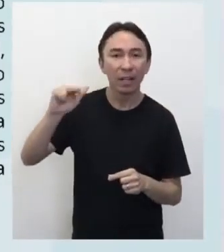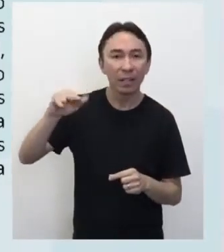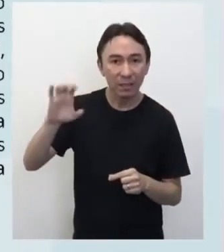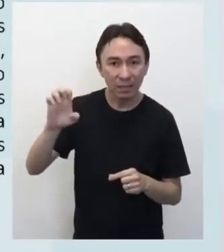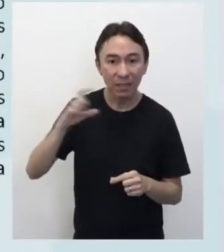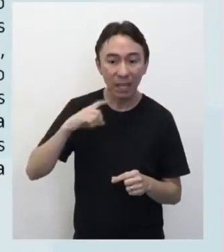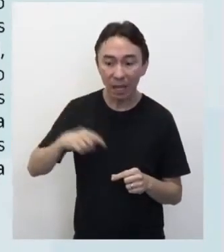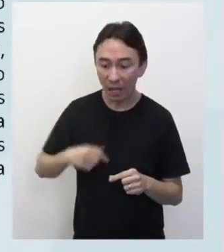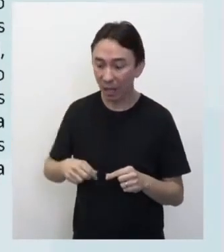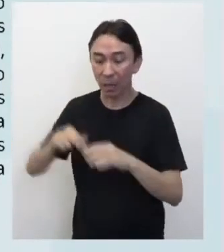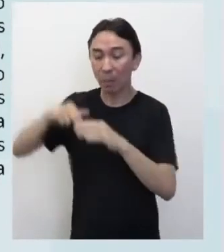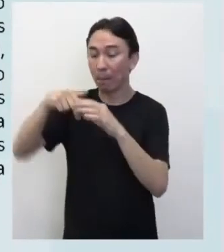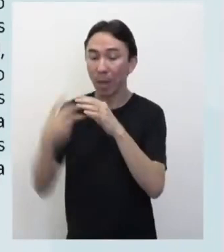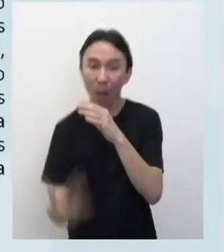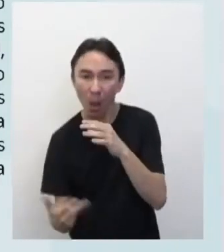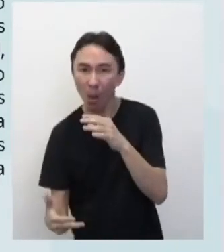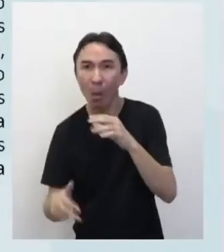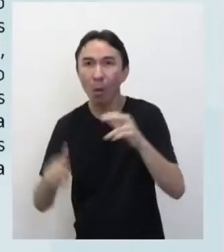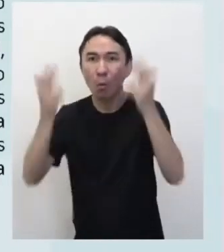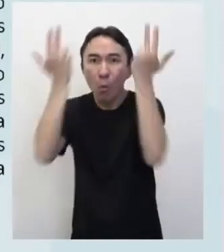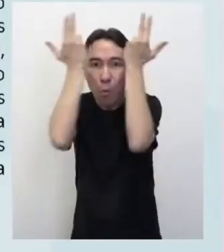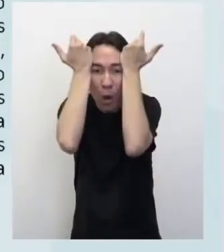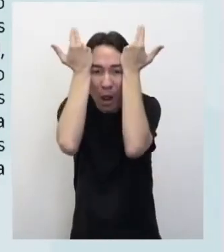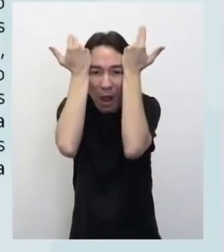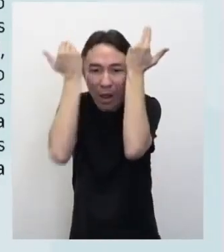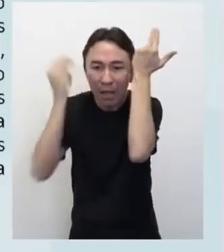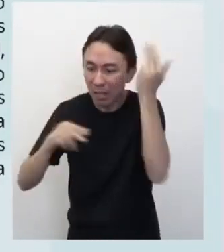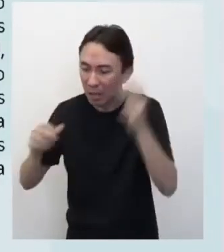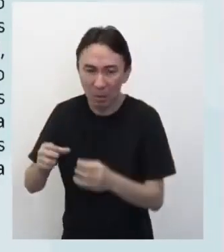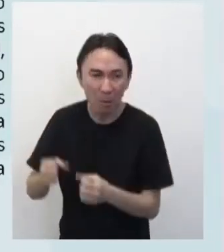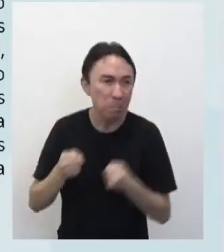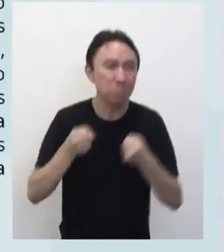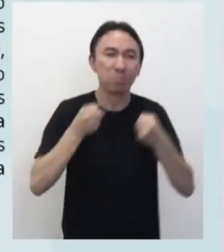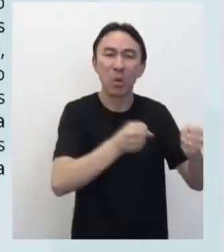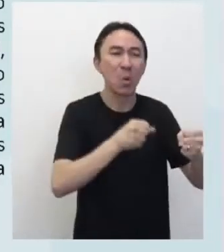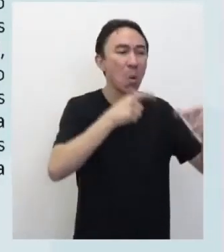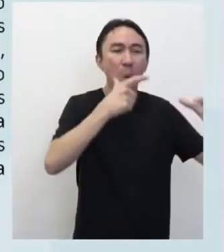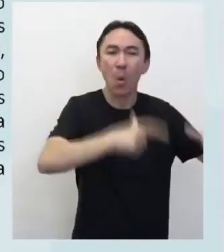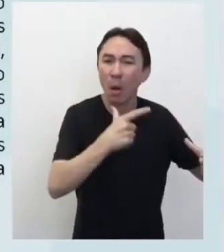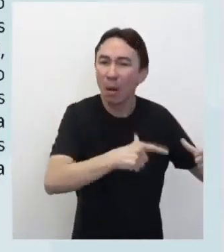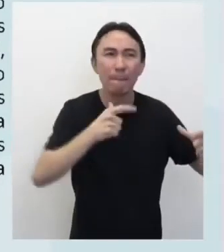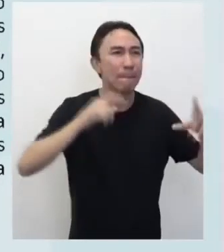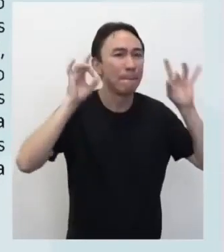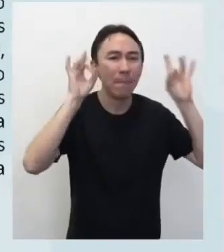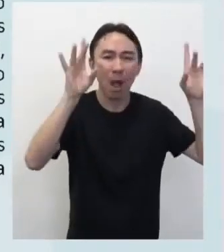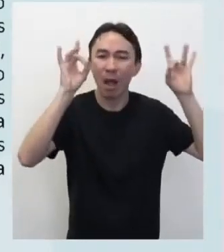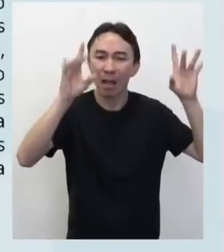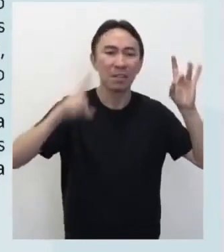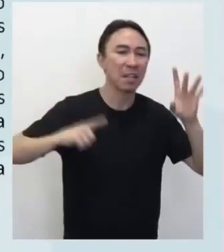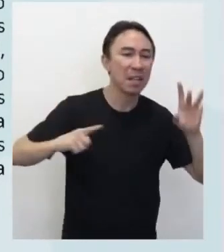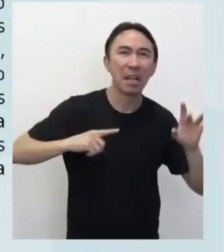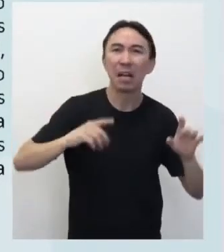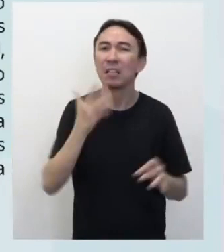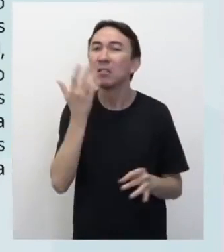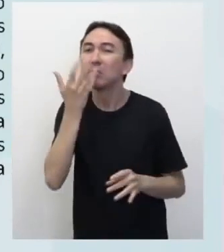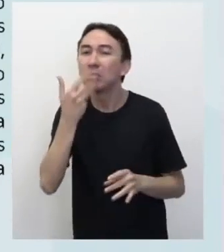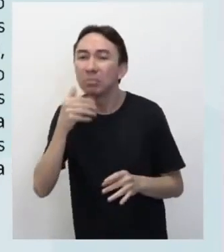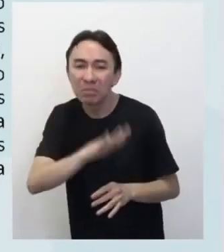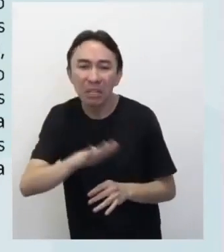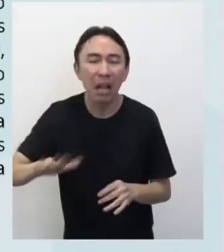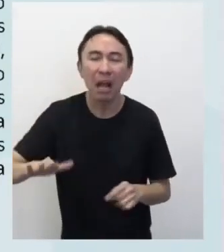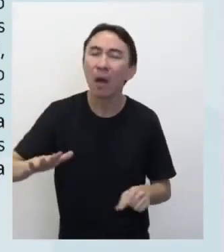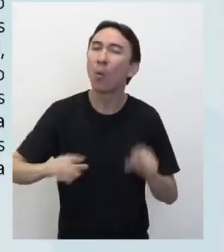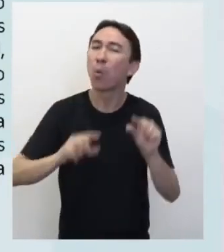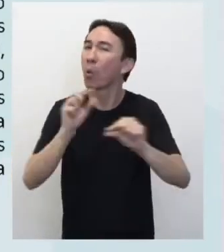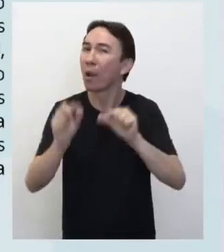coelho que a transporta para um lugar fantástico, povoado por crianças peculiares e antropomórficas. Porque antropomórficas